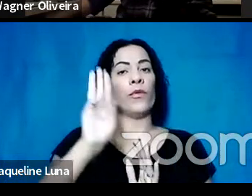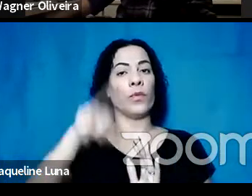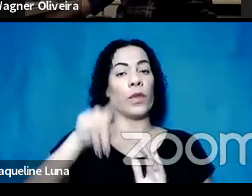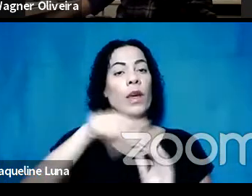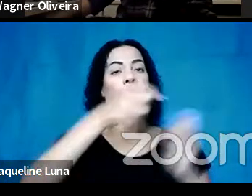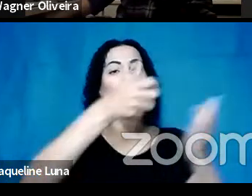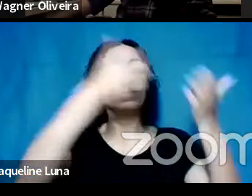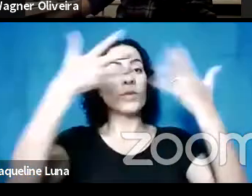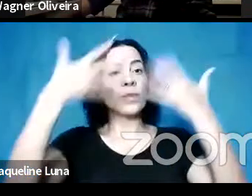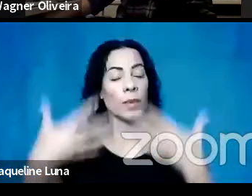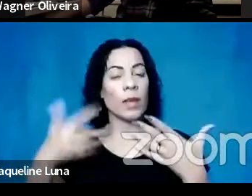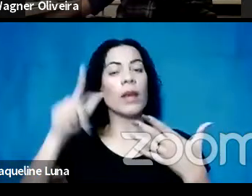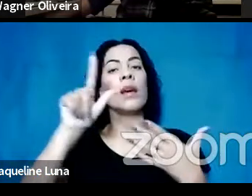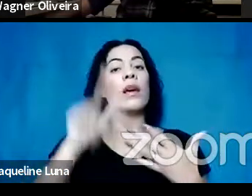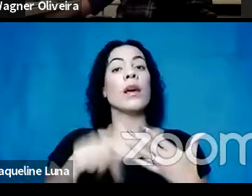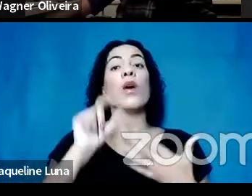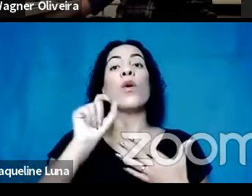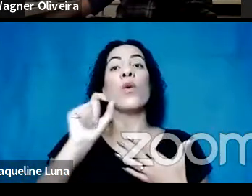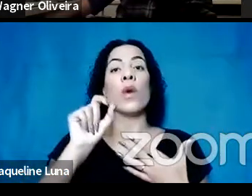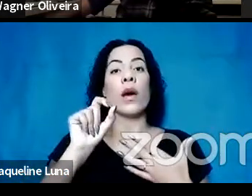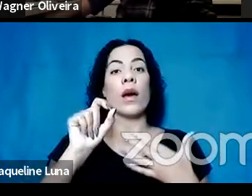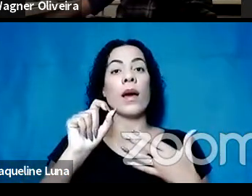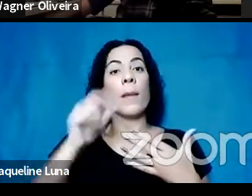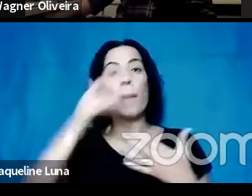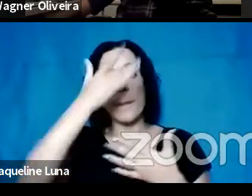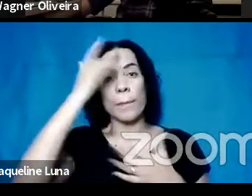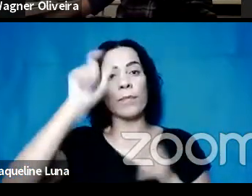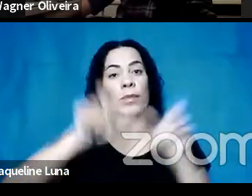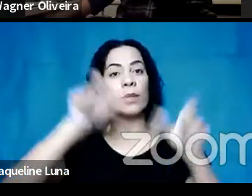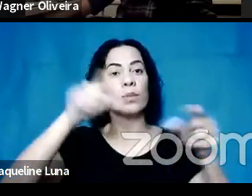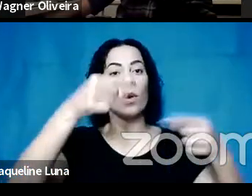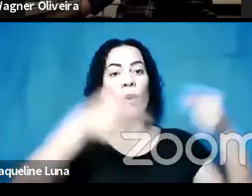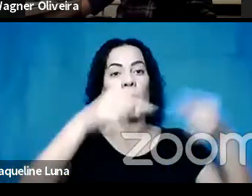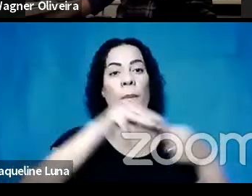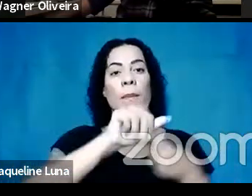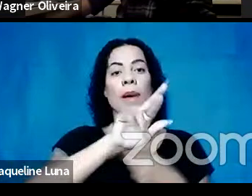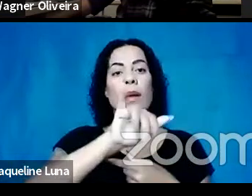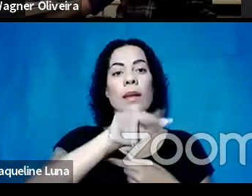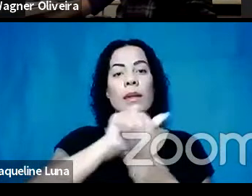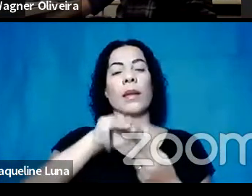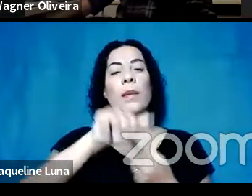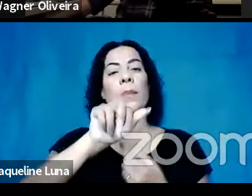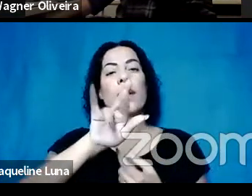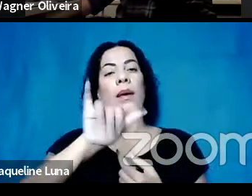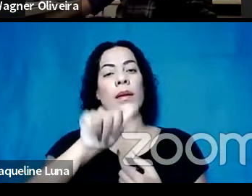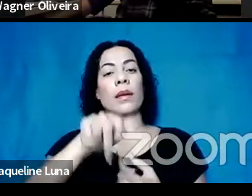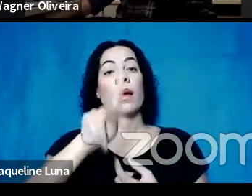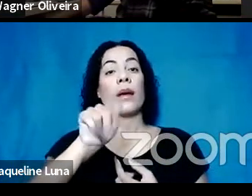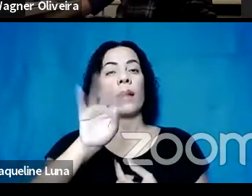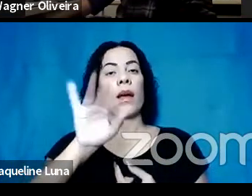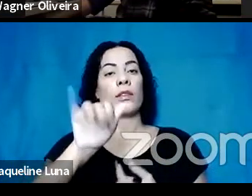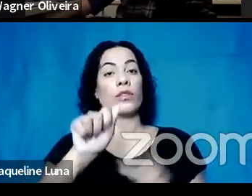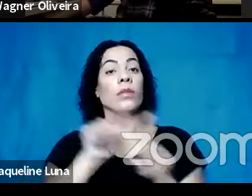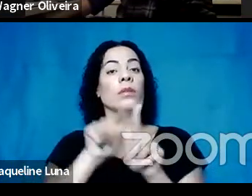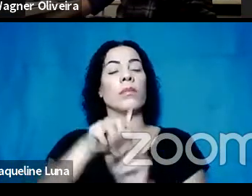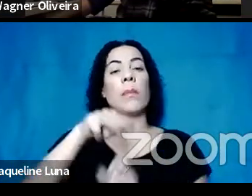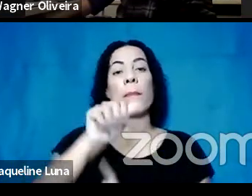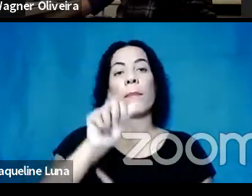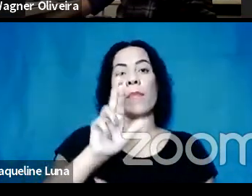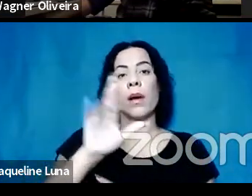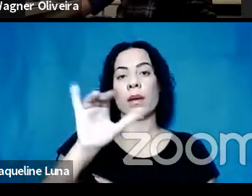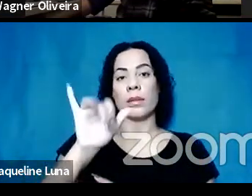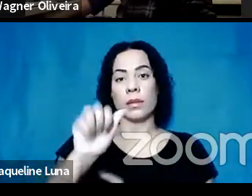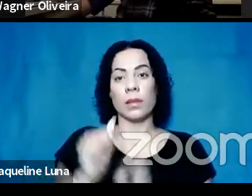aqui, que é a presença de debatedoras, né? Então, Marina, Maria, Kátia e Márcia. A Cássia,